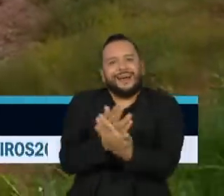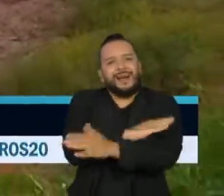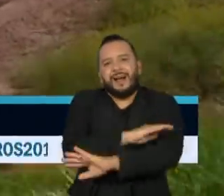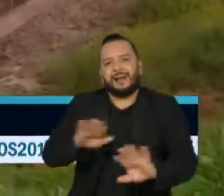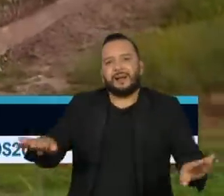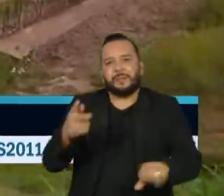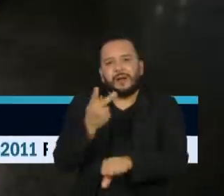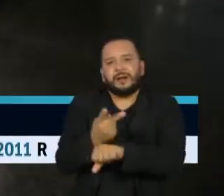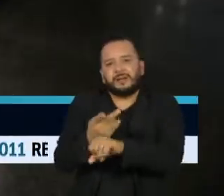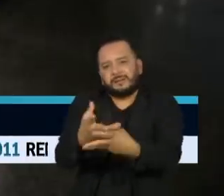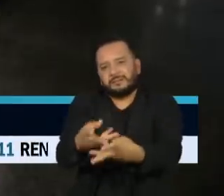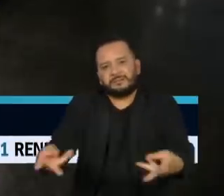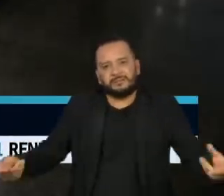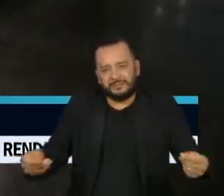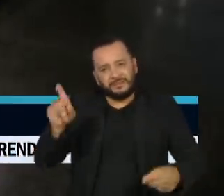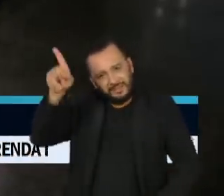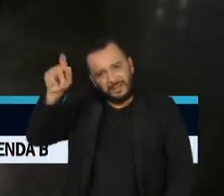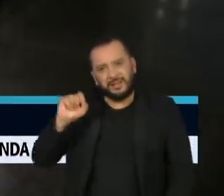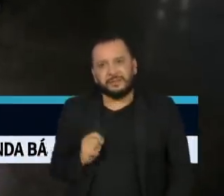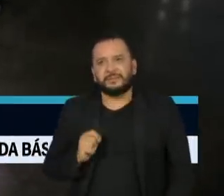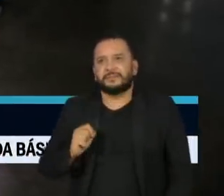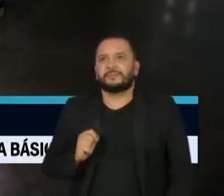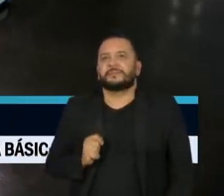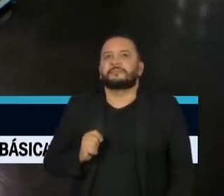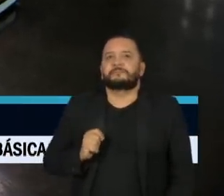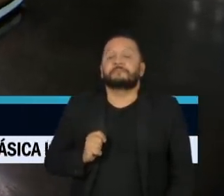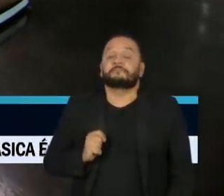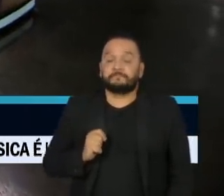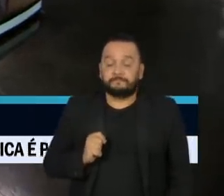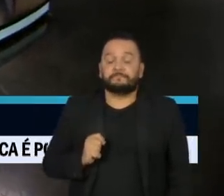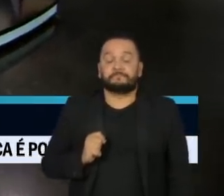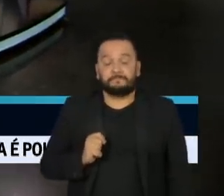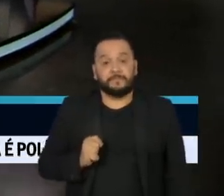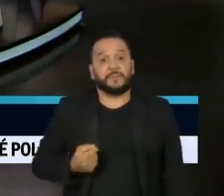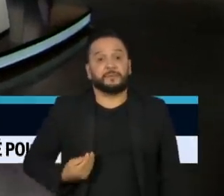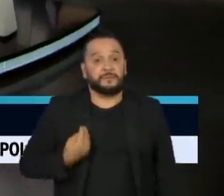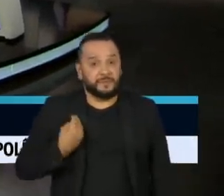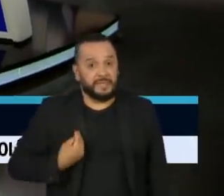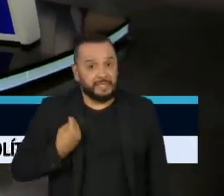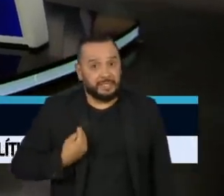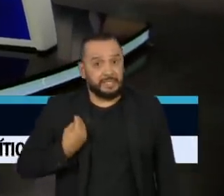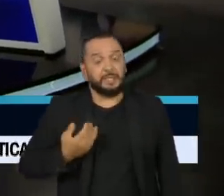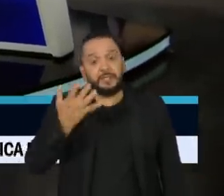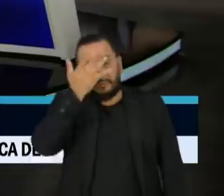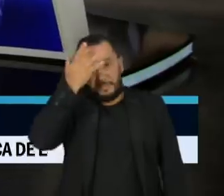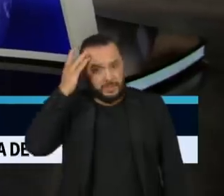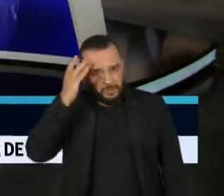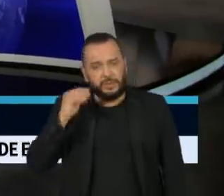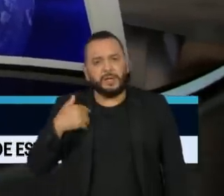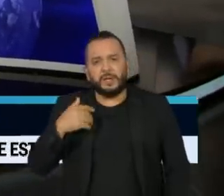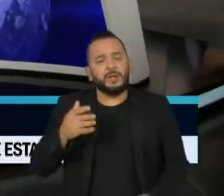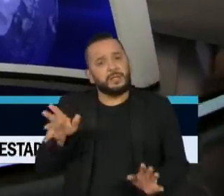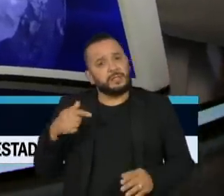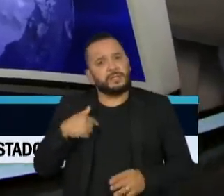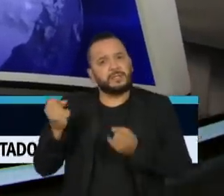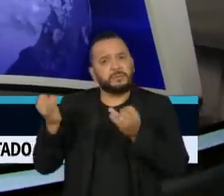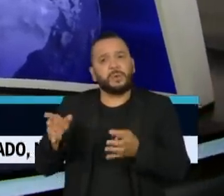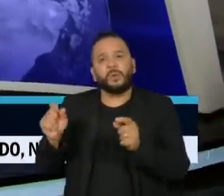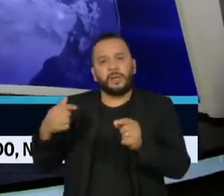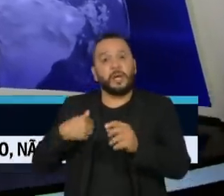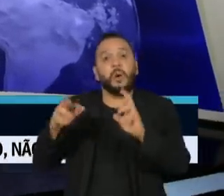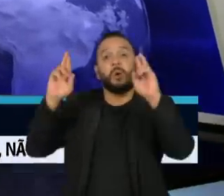dano. Dias, obviamente a gente está falando de vidas humanas, o último entrevistado fala aí em